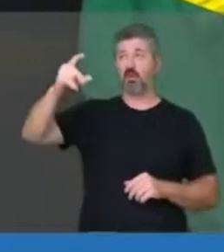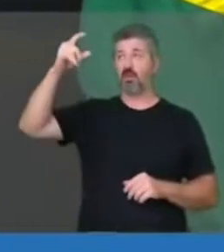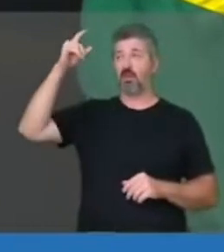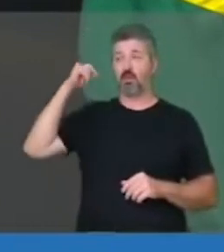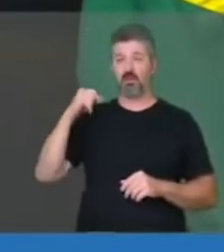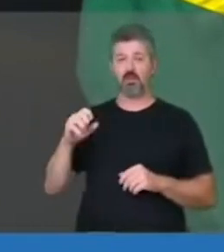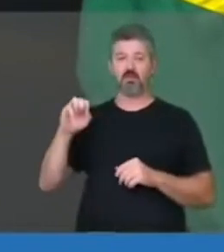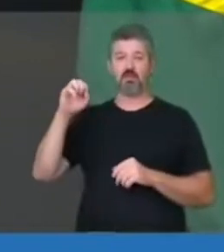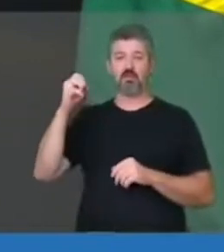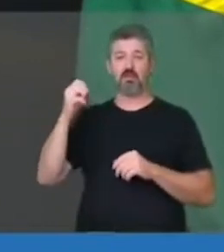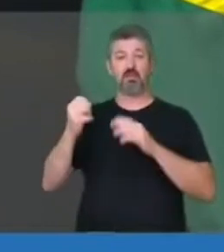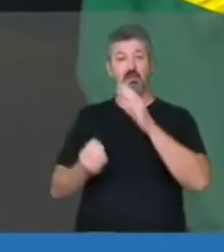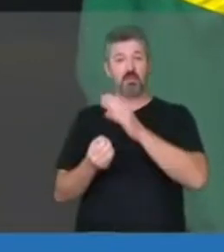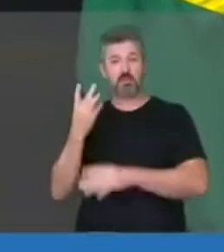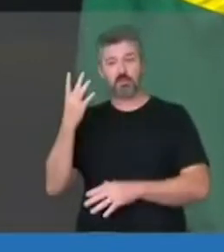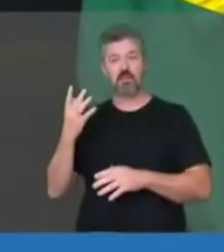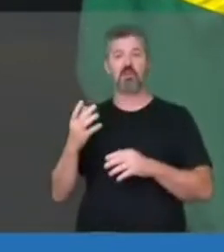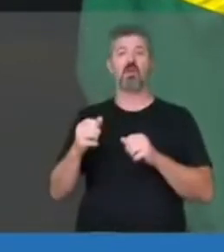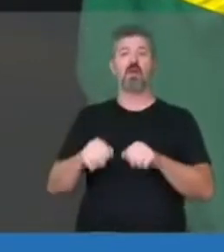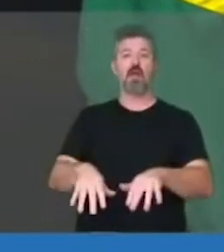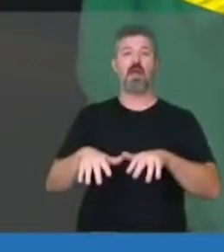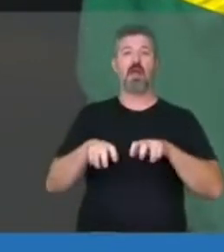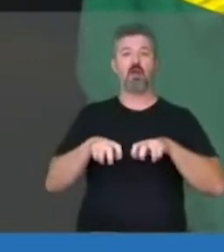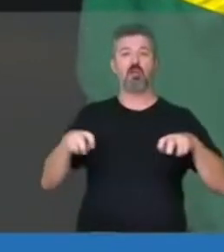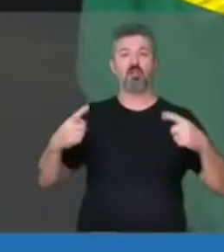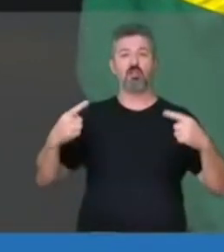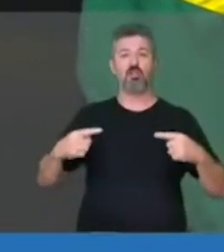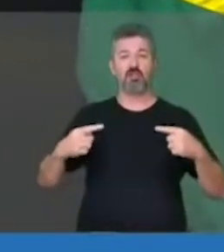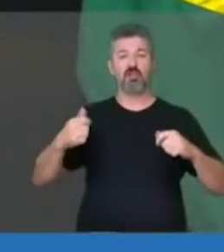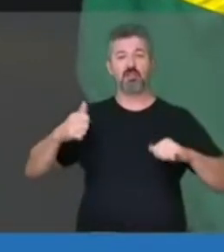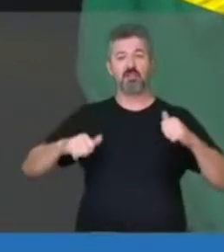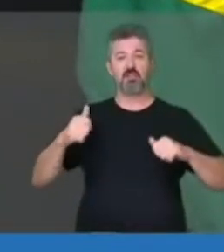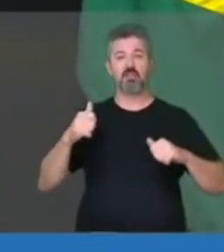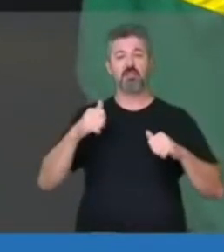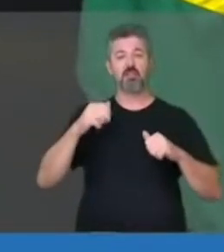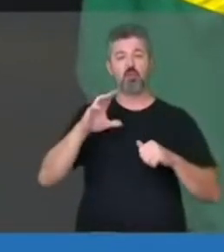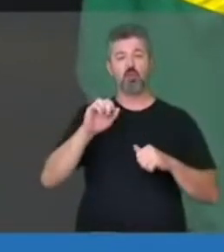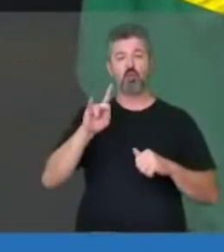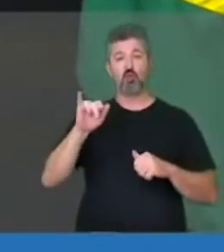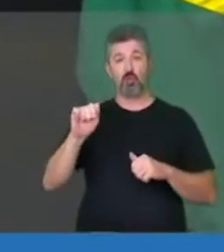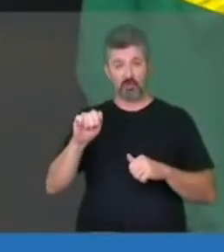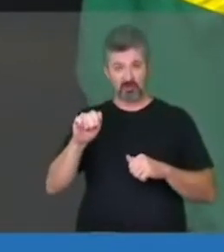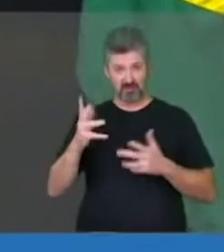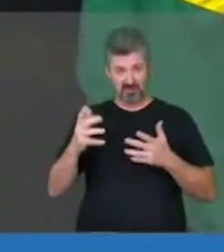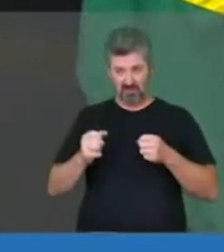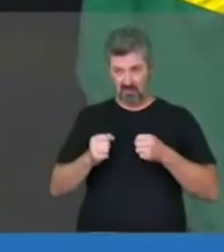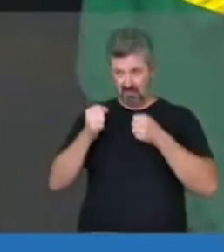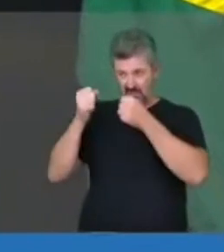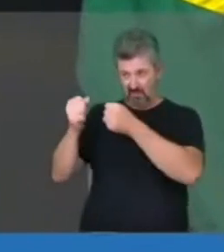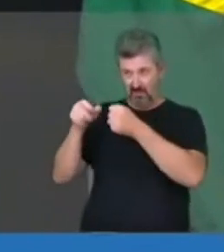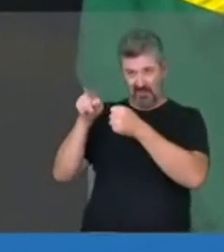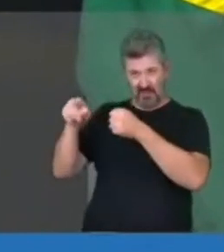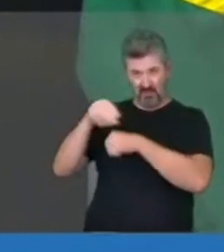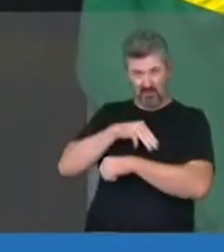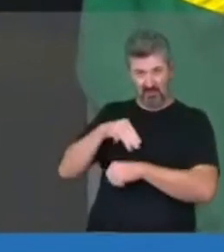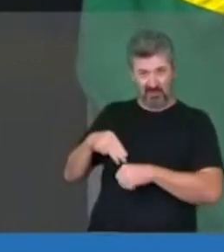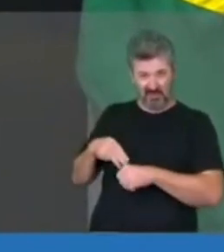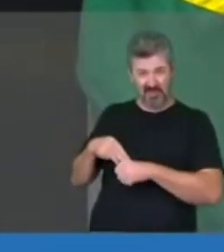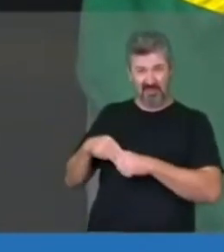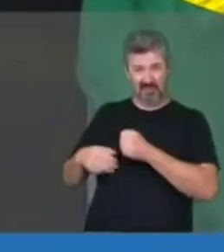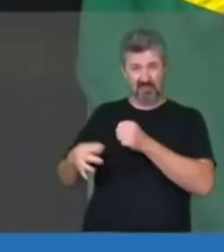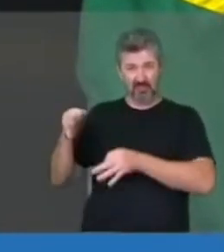quando foi instituída a audiência de Custódia vocês querem nos convencer que é dando mais poder pro lewandovski